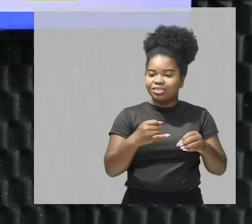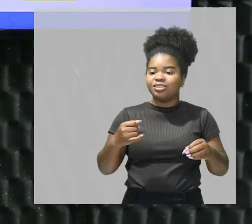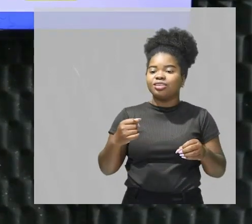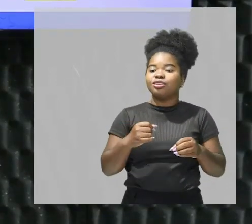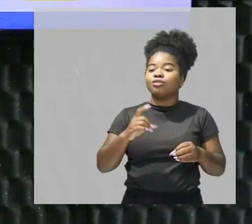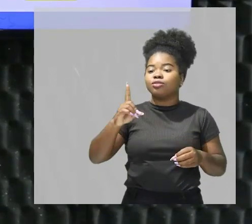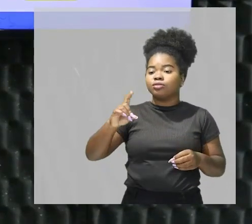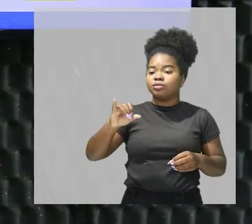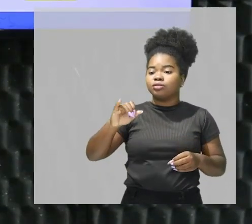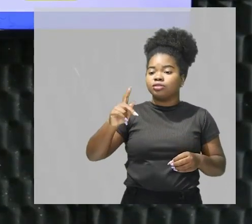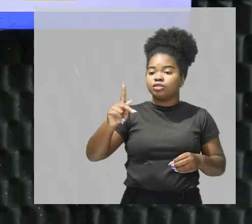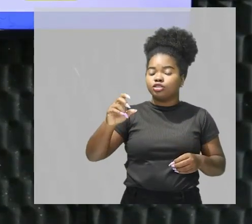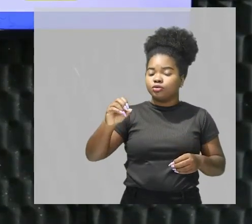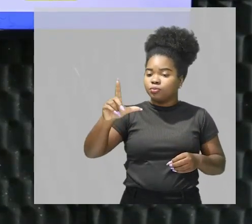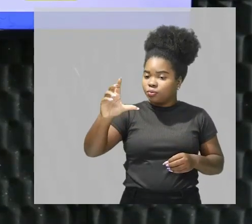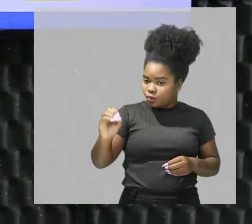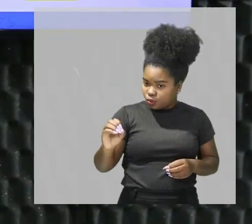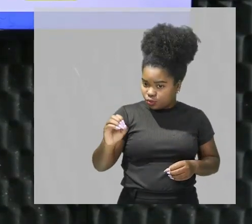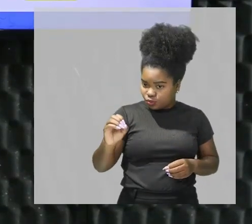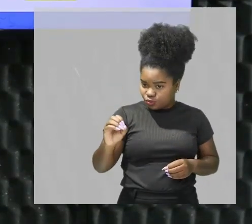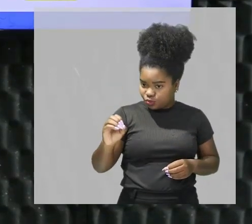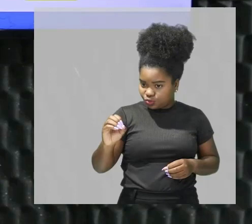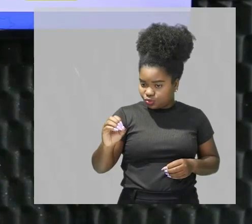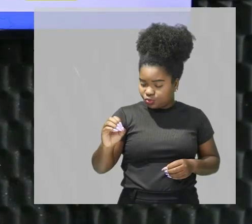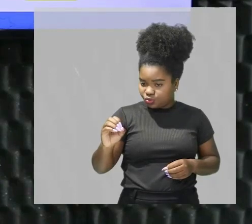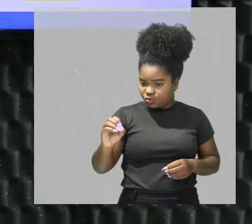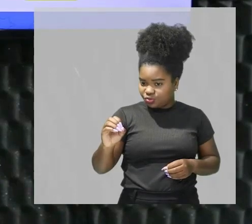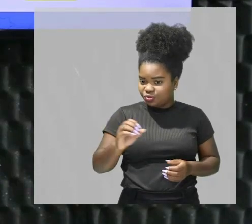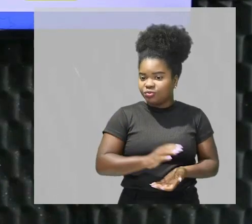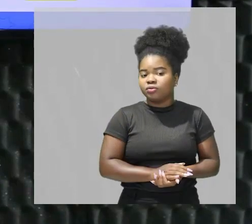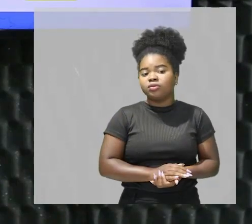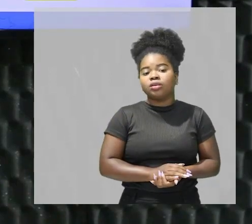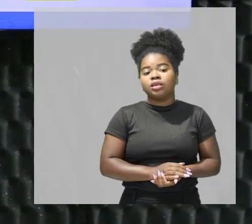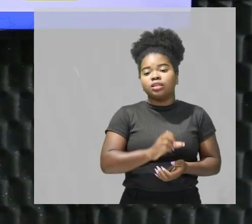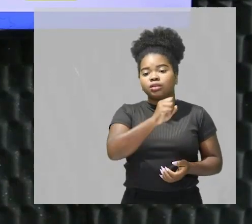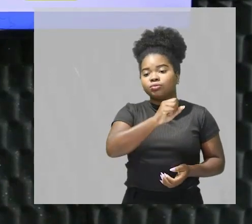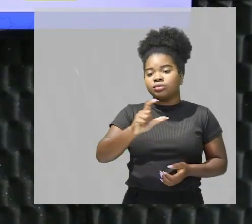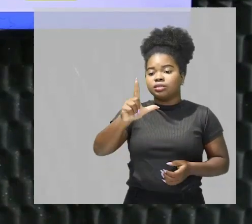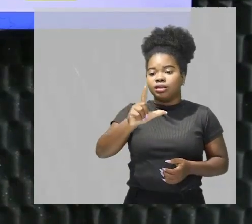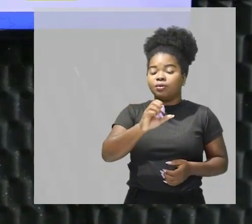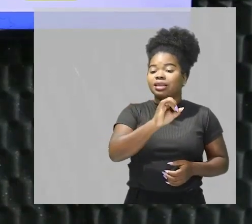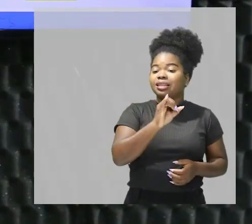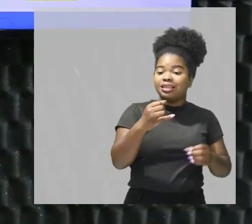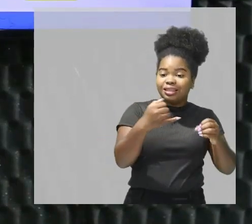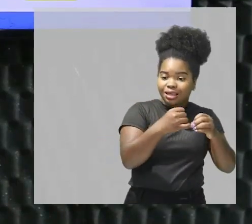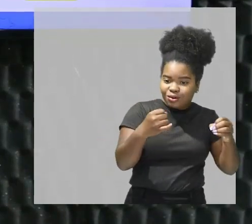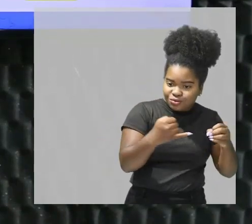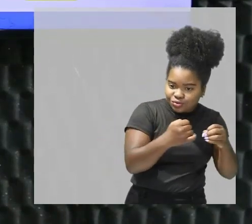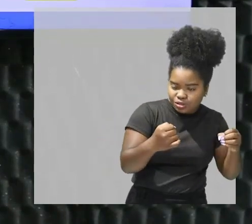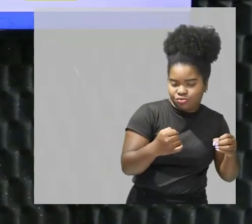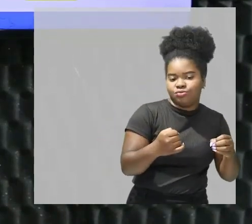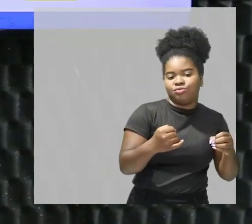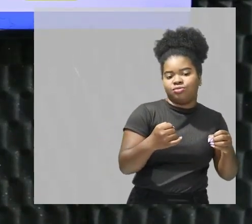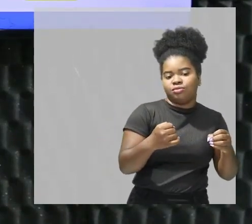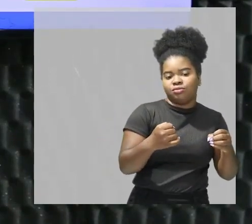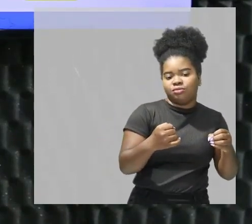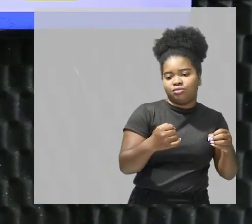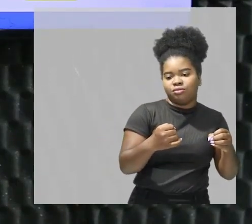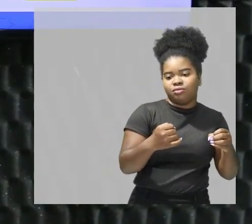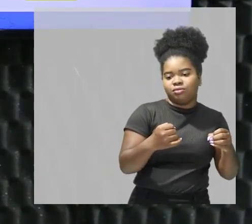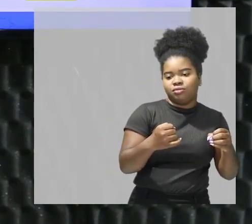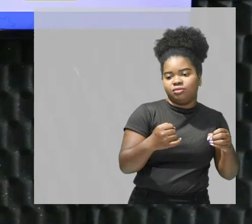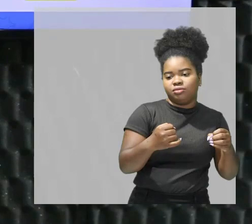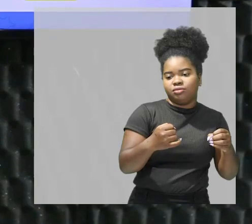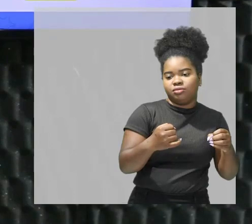o composto sal de amônio, ele é um composto iônico, né, ele é um sal, então ele é um